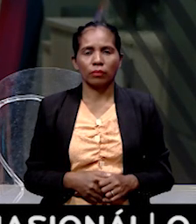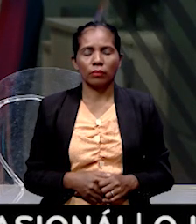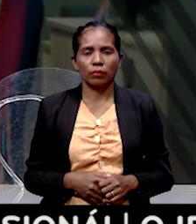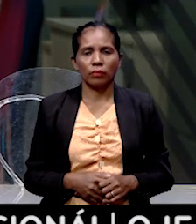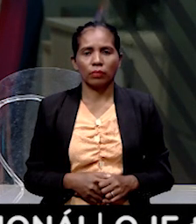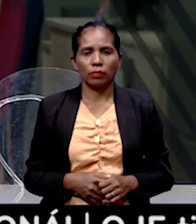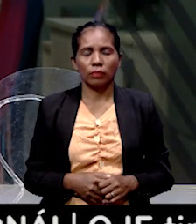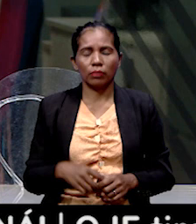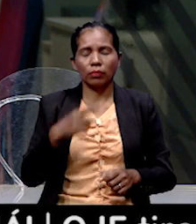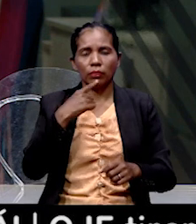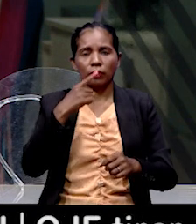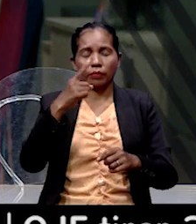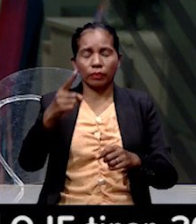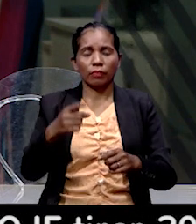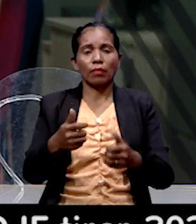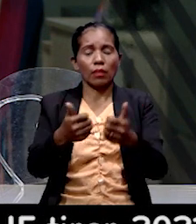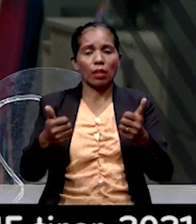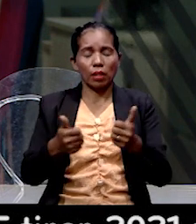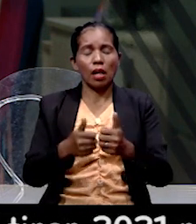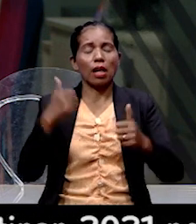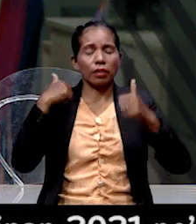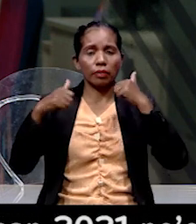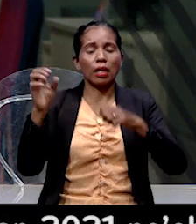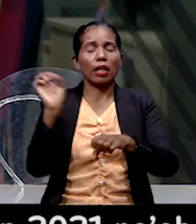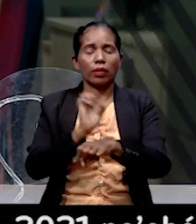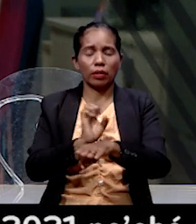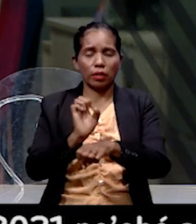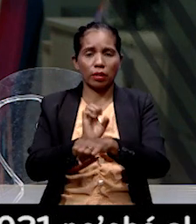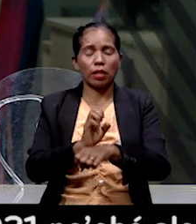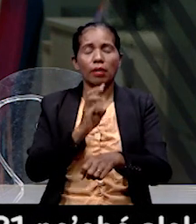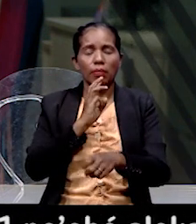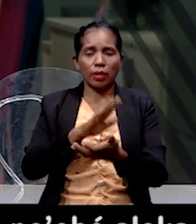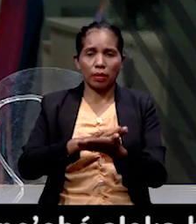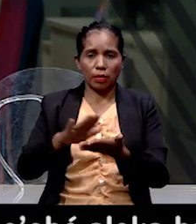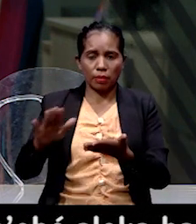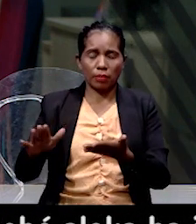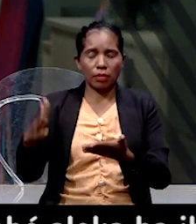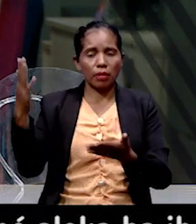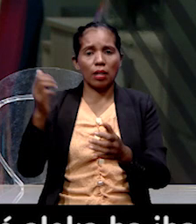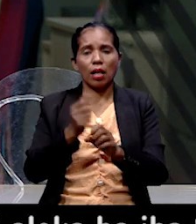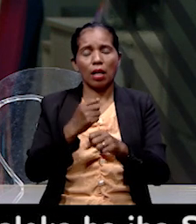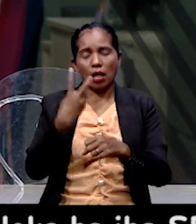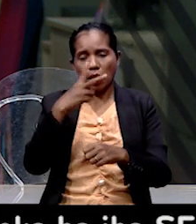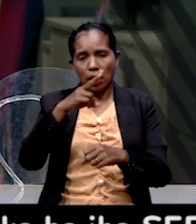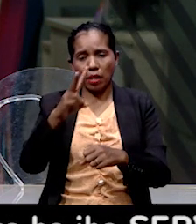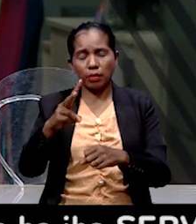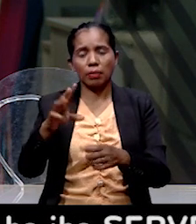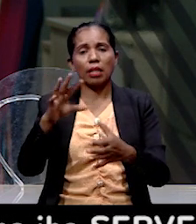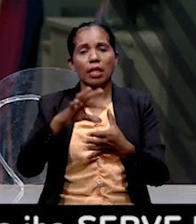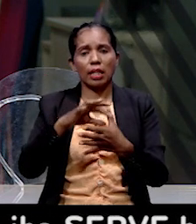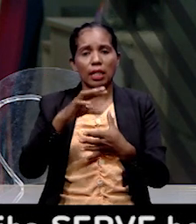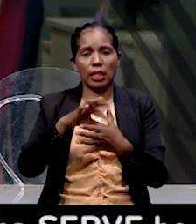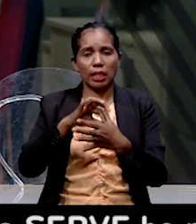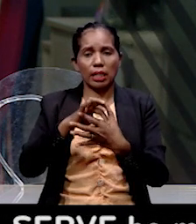Autoridade de Inspeção no Fiscalização Atividade Econômica Sanitária no Alimentar, Halo Selagem, Banang Manu,